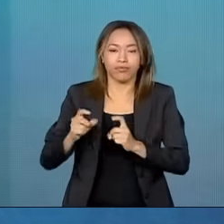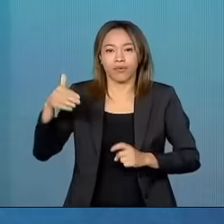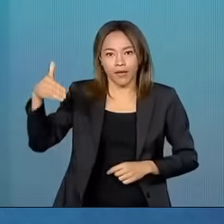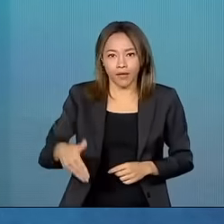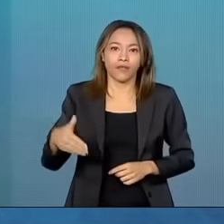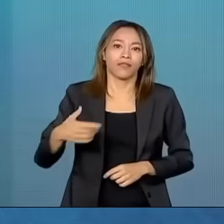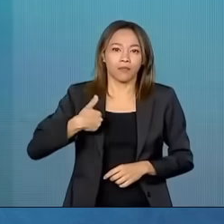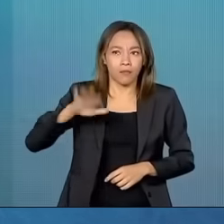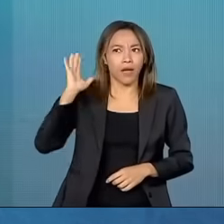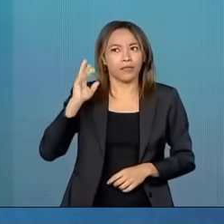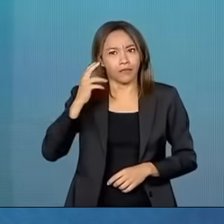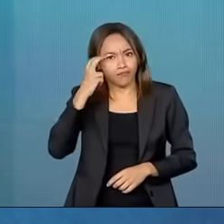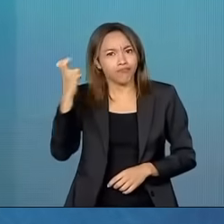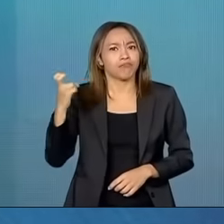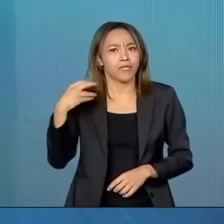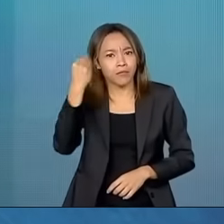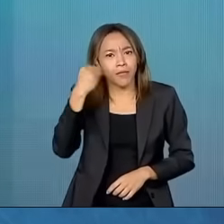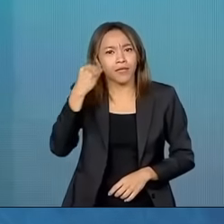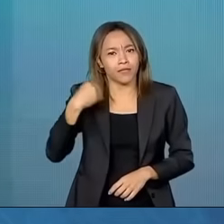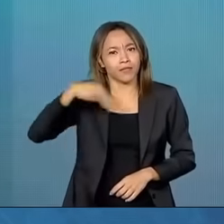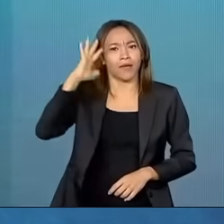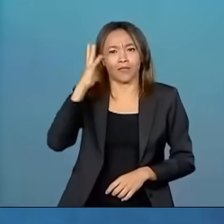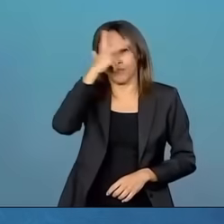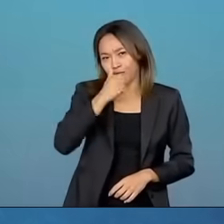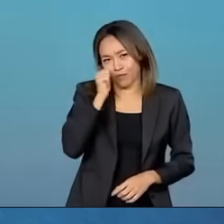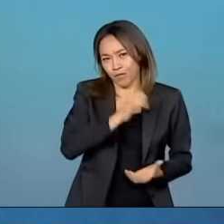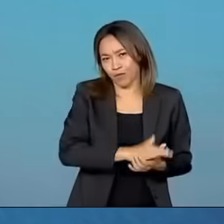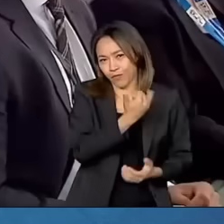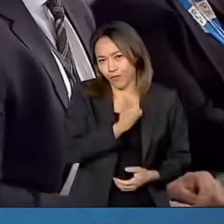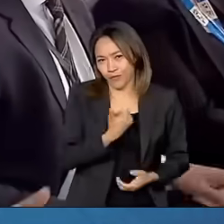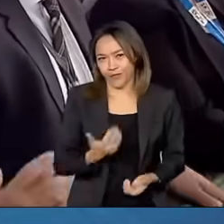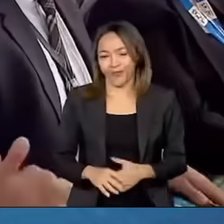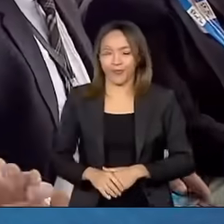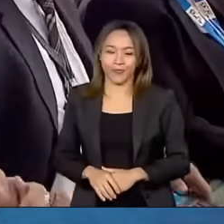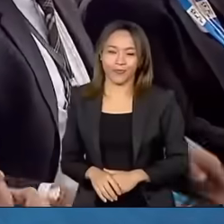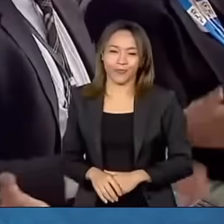mais experiente e, diz a minha esposa, mais bonito. Muito obrigado.